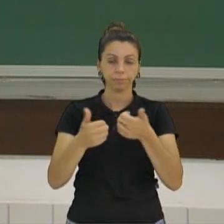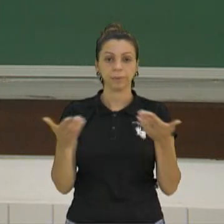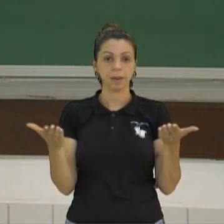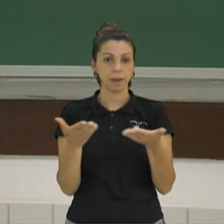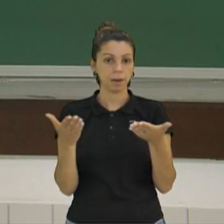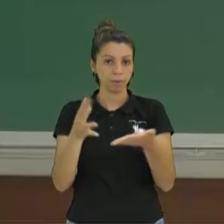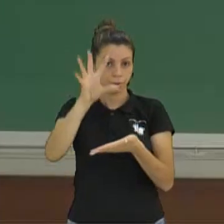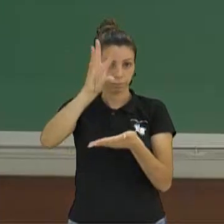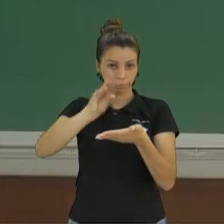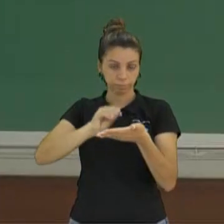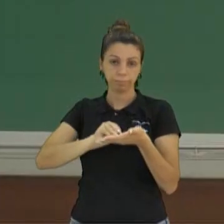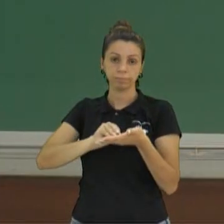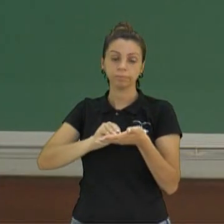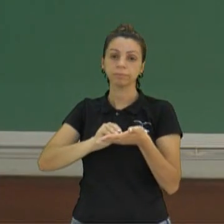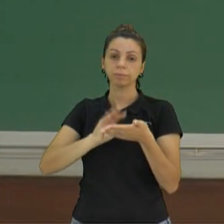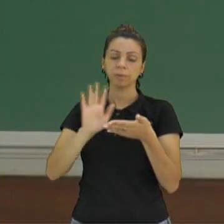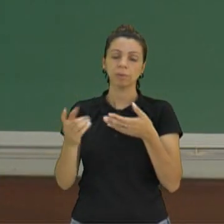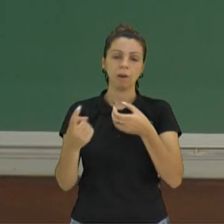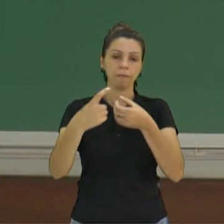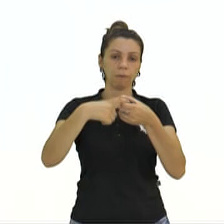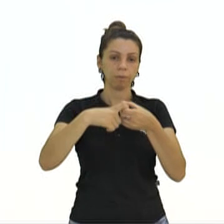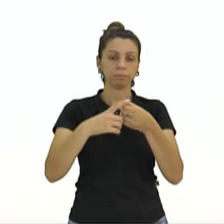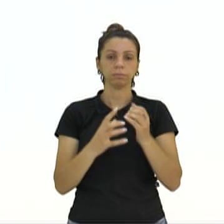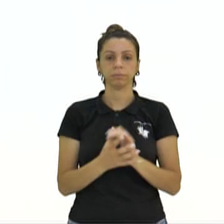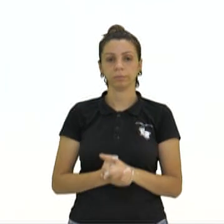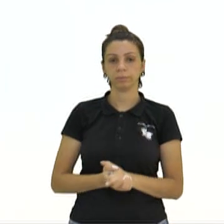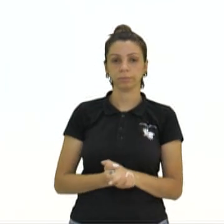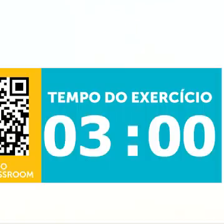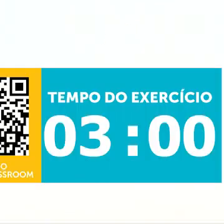Agora você vai anotar isso para mim, para a gente poder continuar.